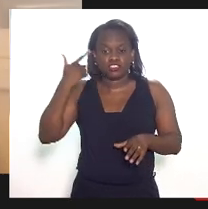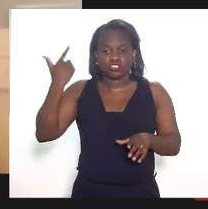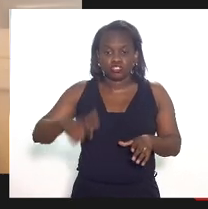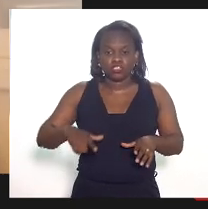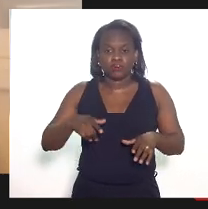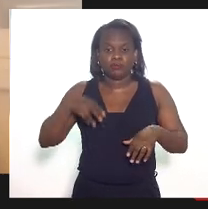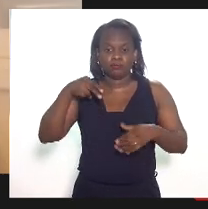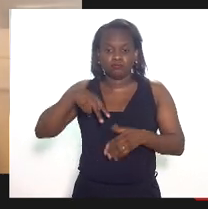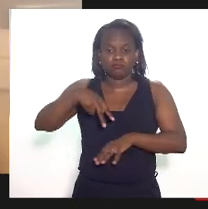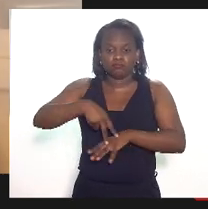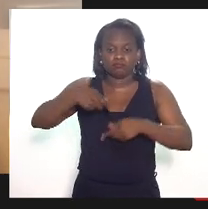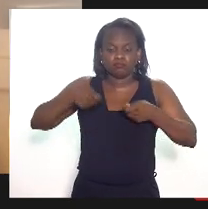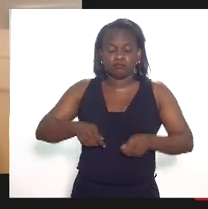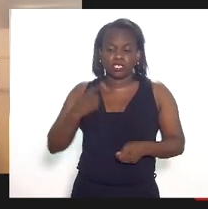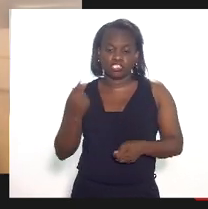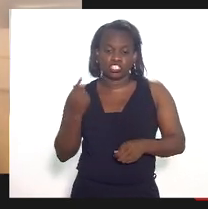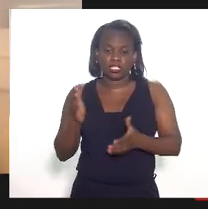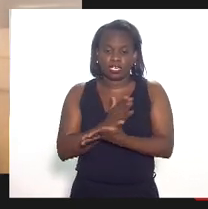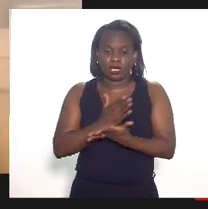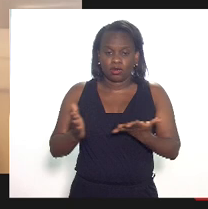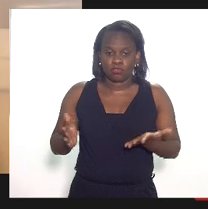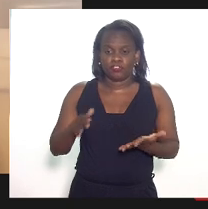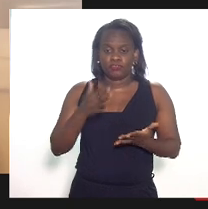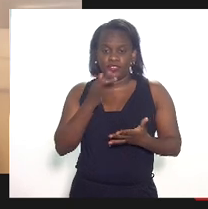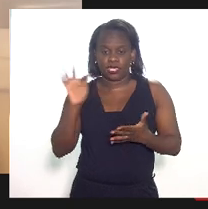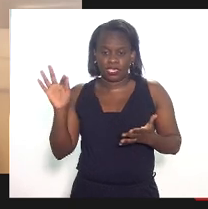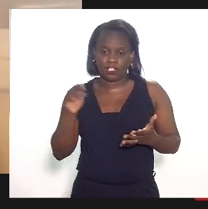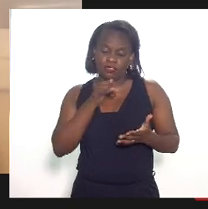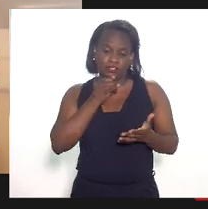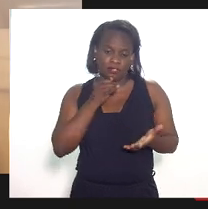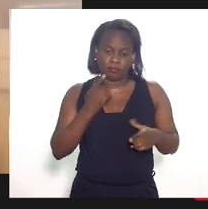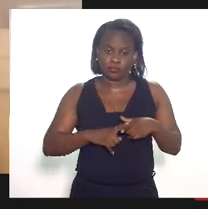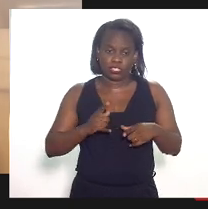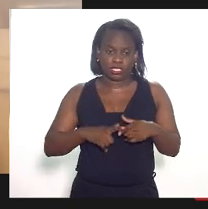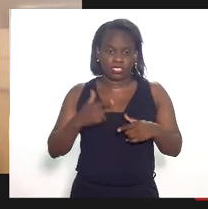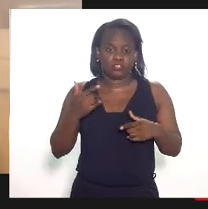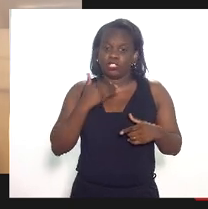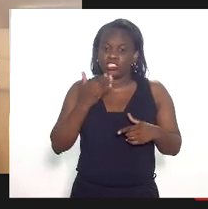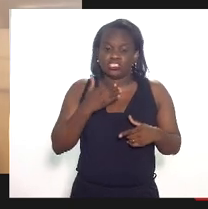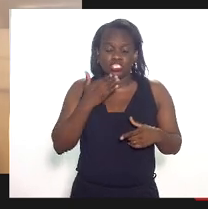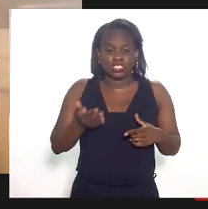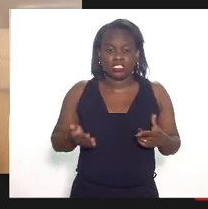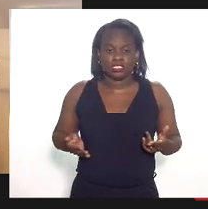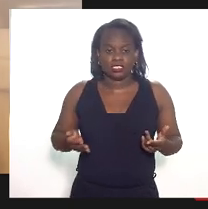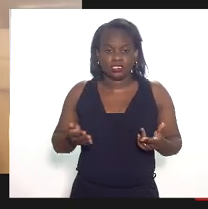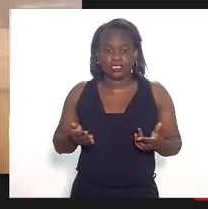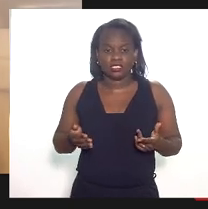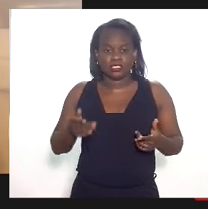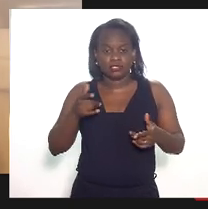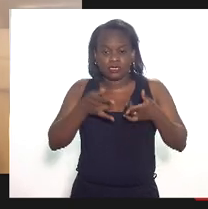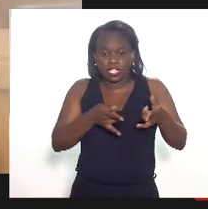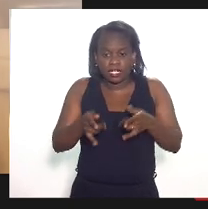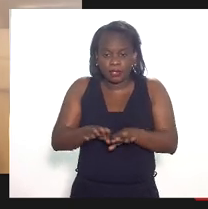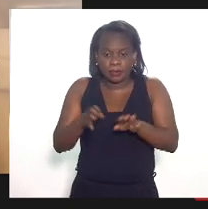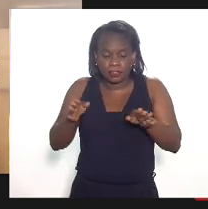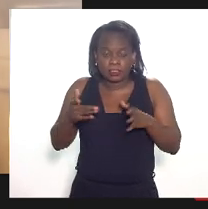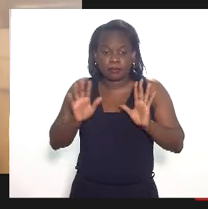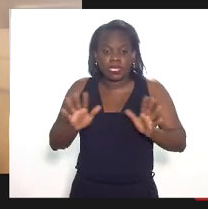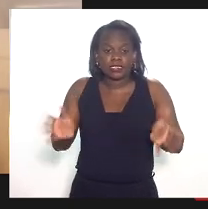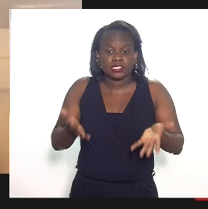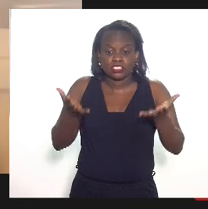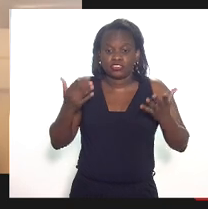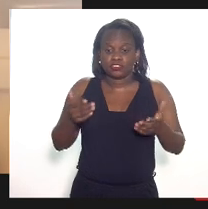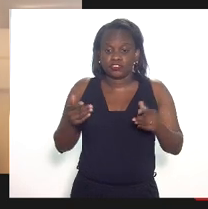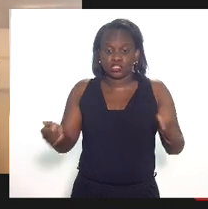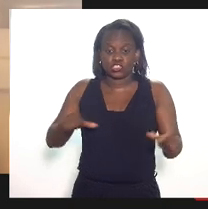da postura de alguns gestores, como, por exemplo, o federal, né? Porque não adianta nós ampliarmos o número de leitos se há um incentivo ao contrário,